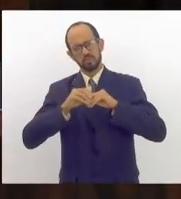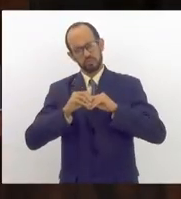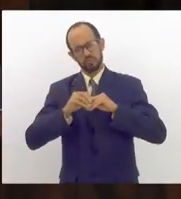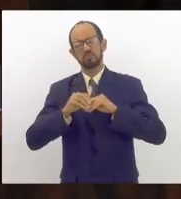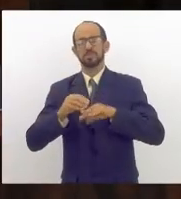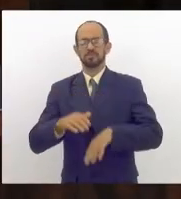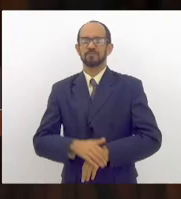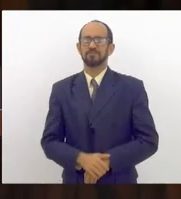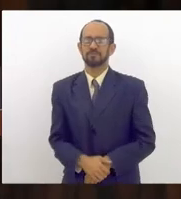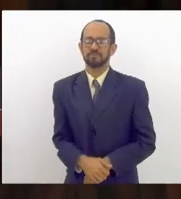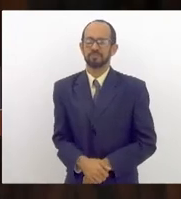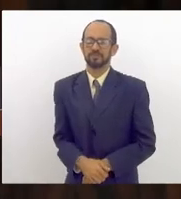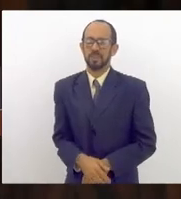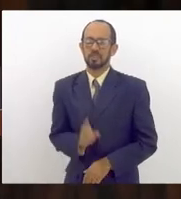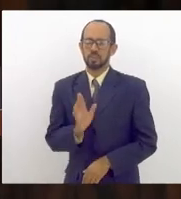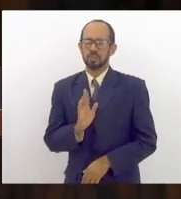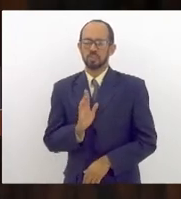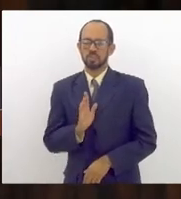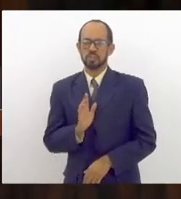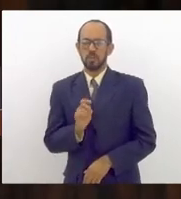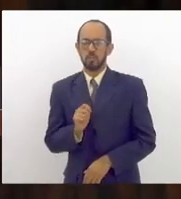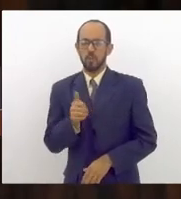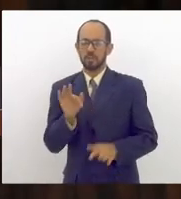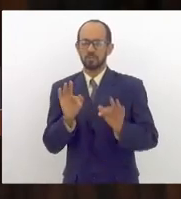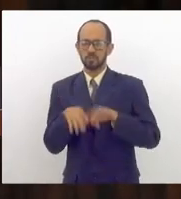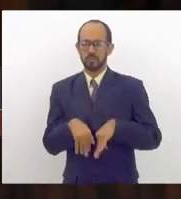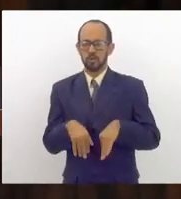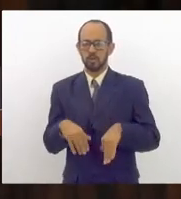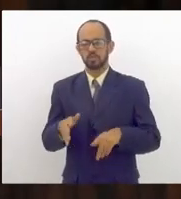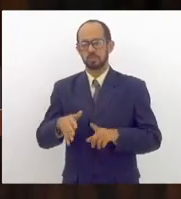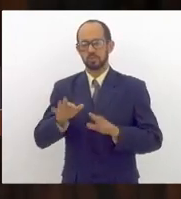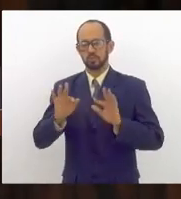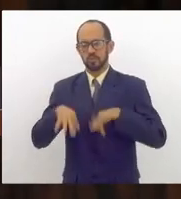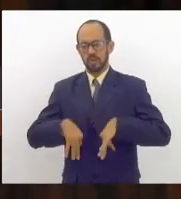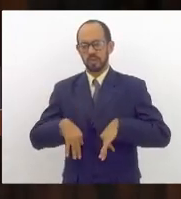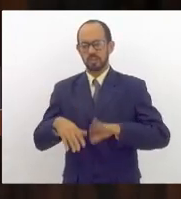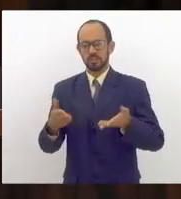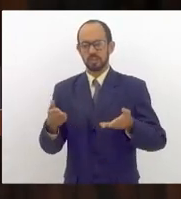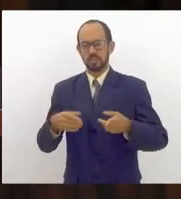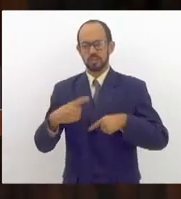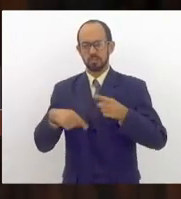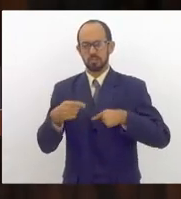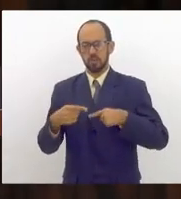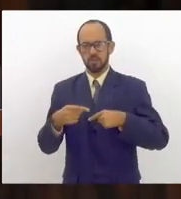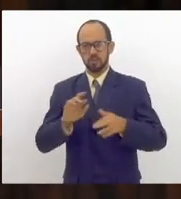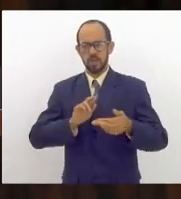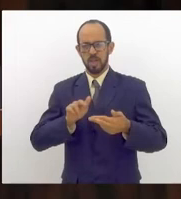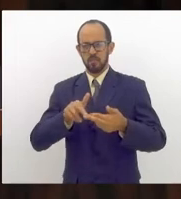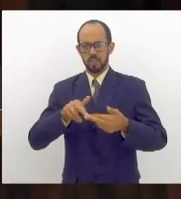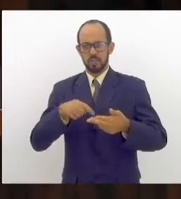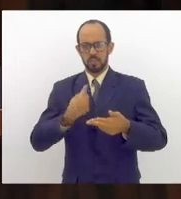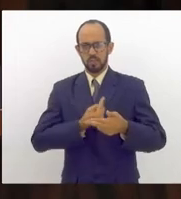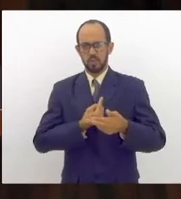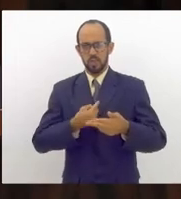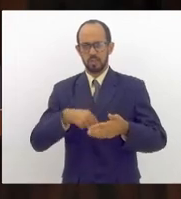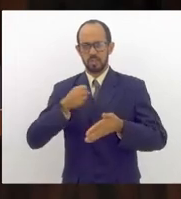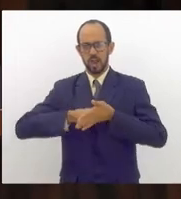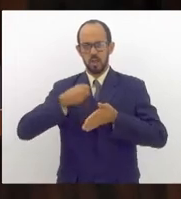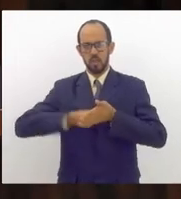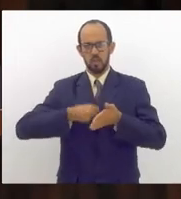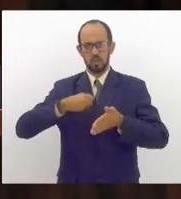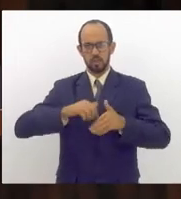a gente já tá caminhando para o final vamos encerrar com a fala da nossa referência na luta